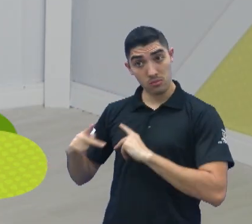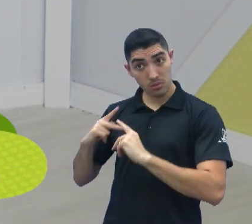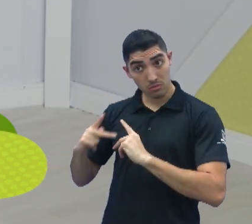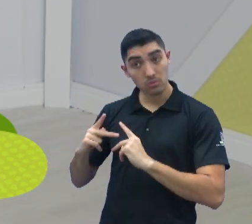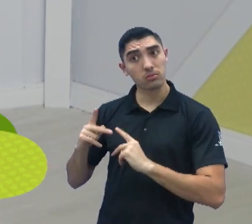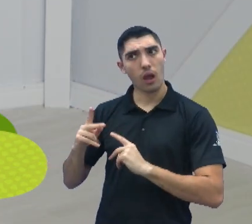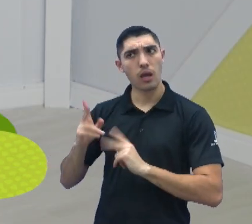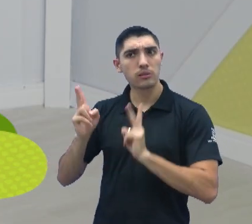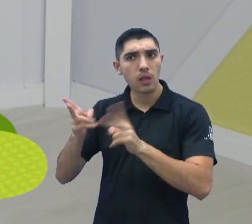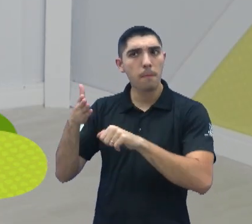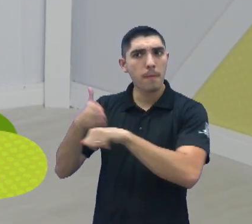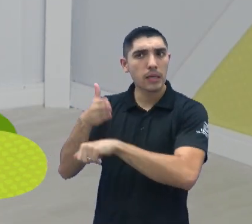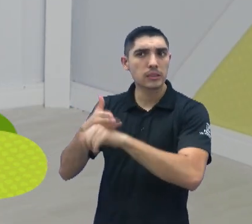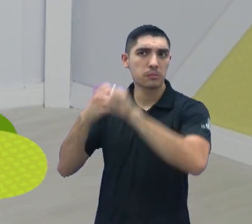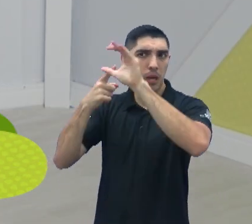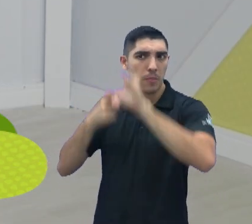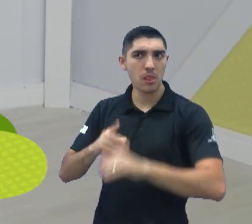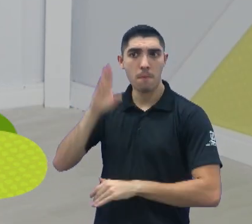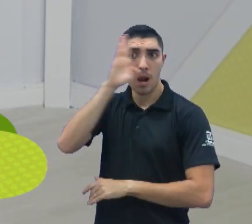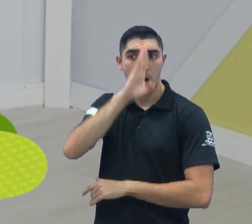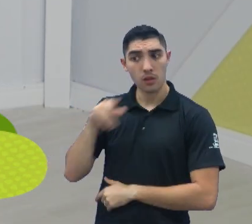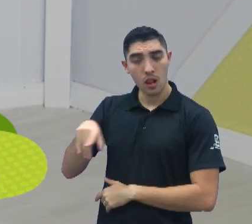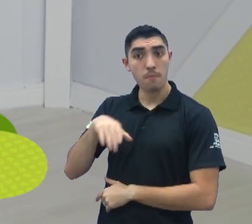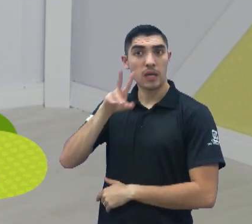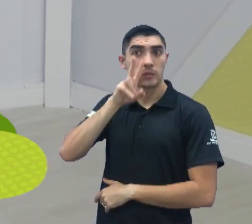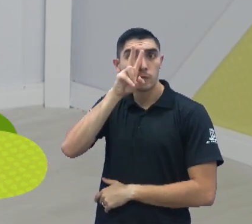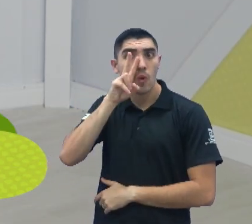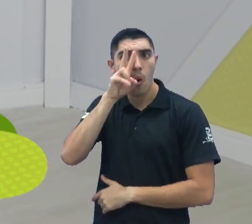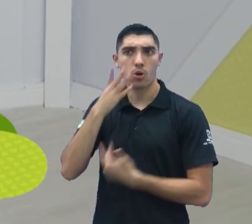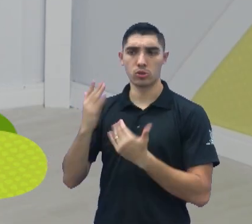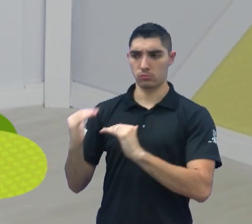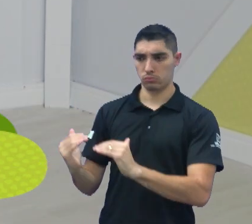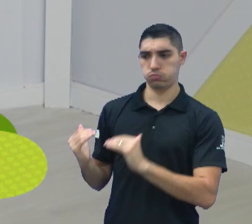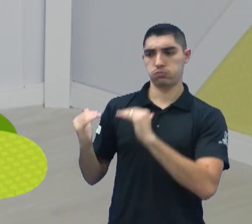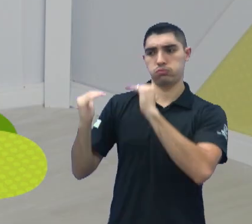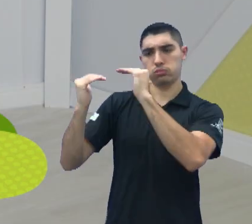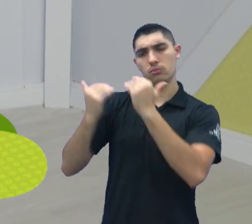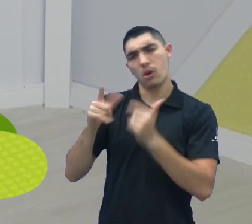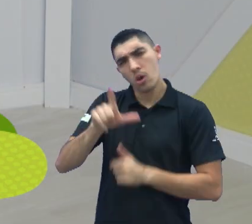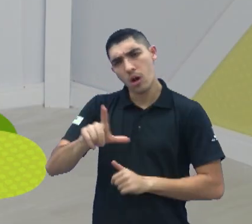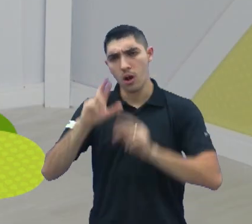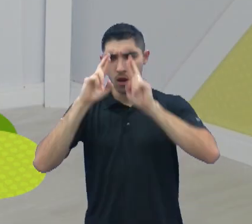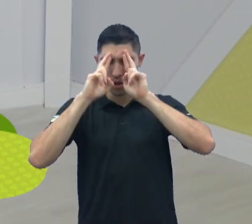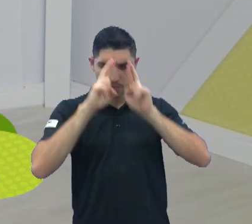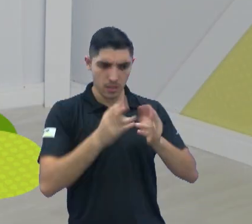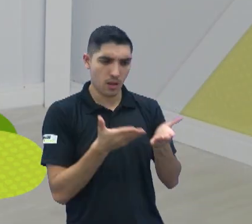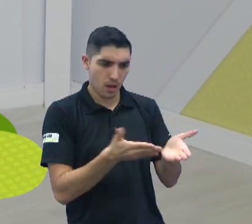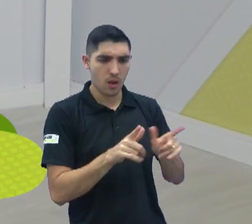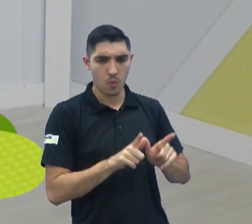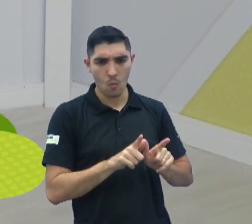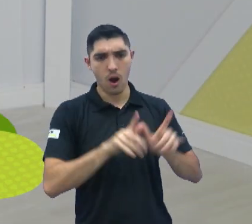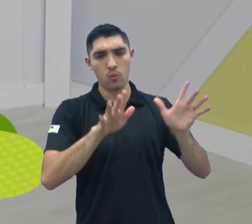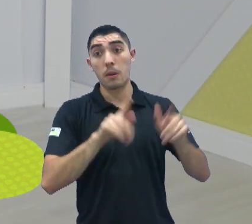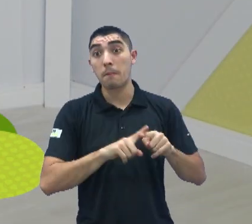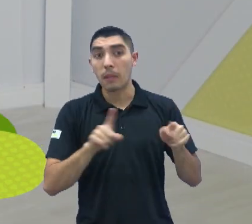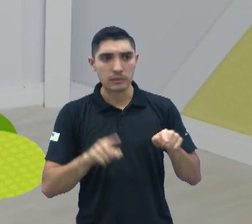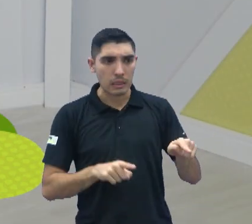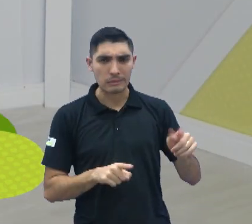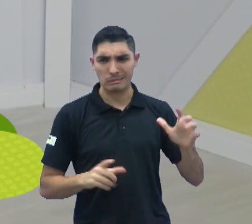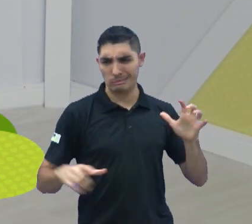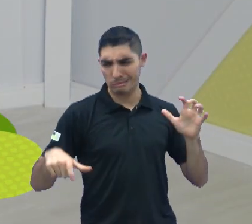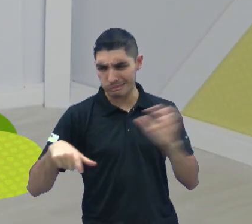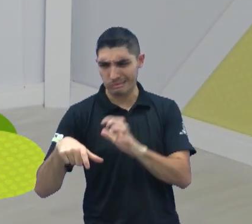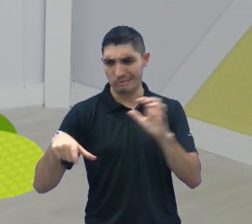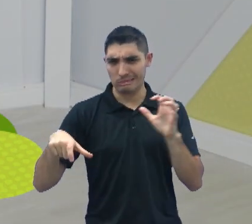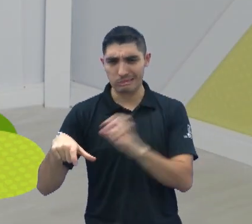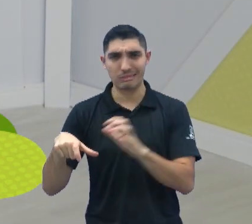foi bem na Liga Nacional e tudo mais, não pode, com todo o respeito, como o próprio Rony disse, tomar sufoco da equipe da Uimpro numa